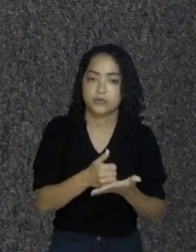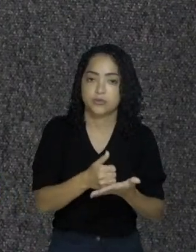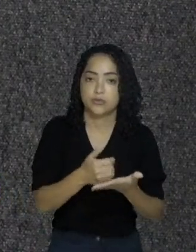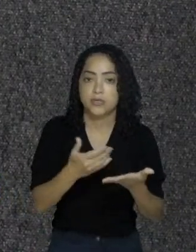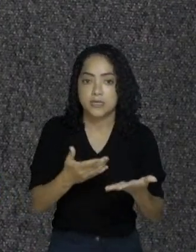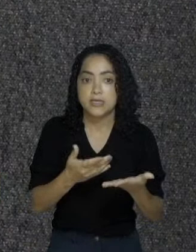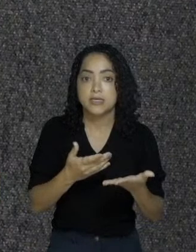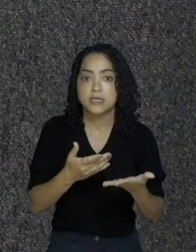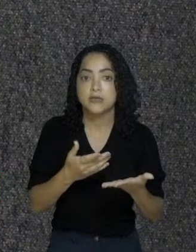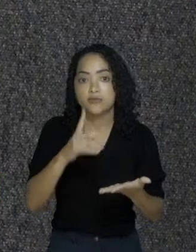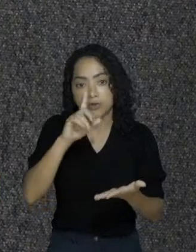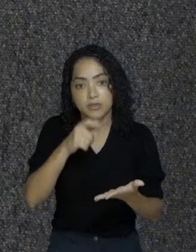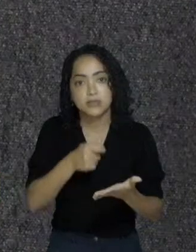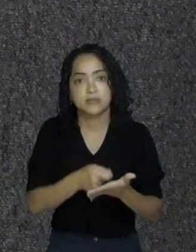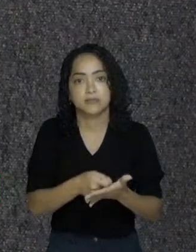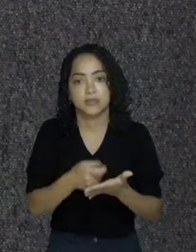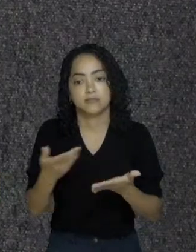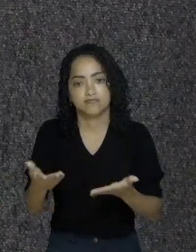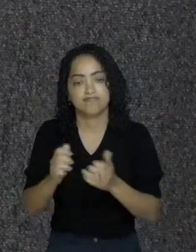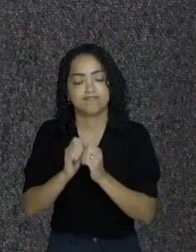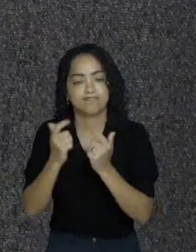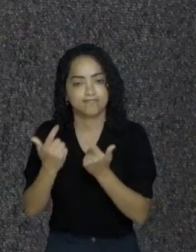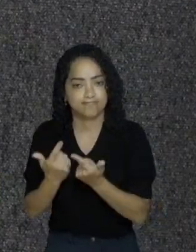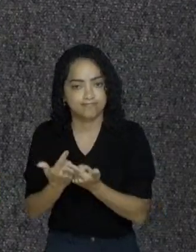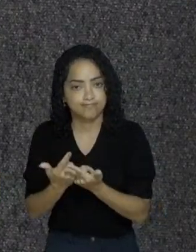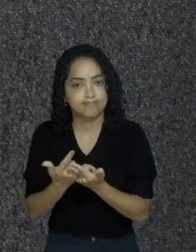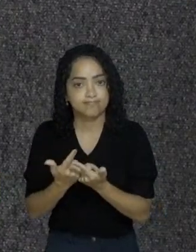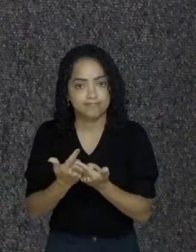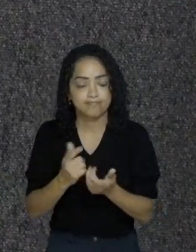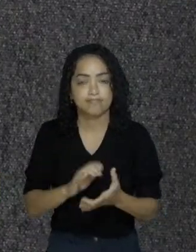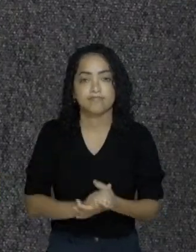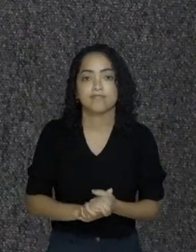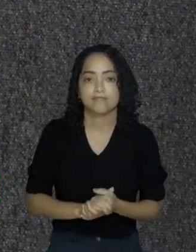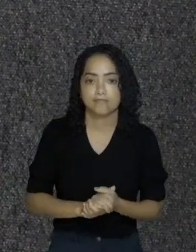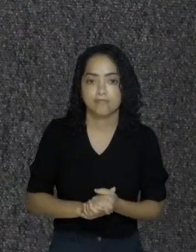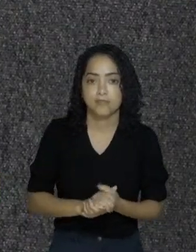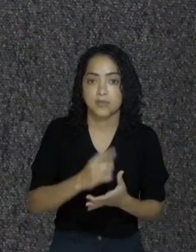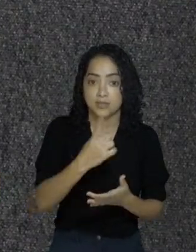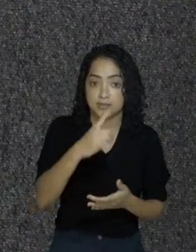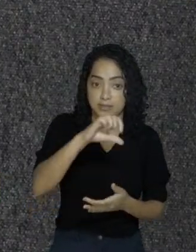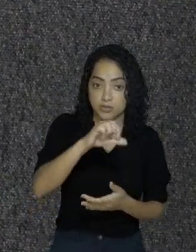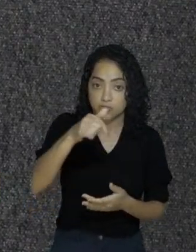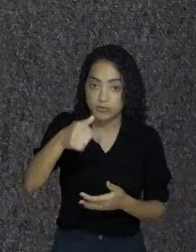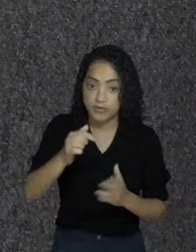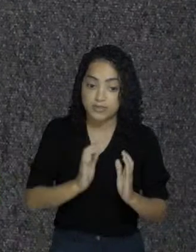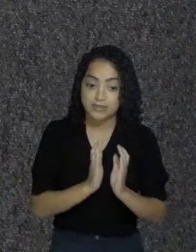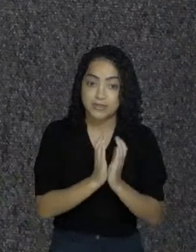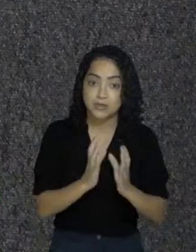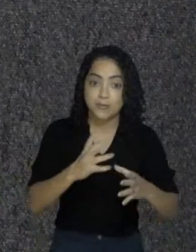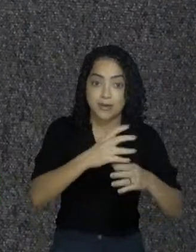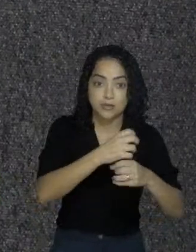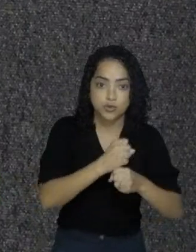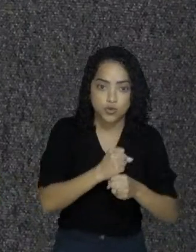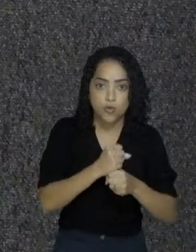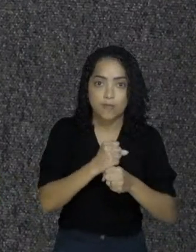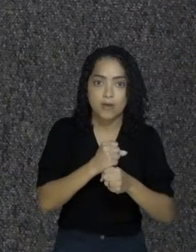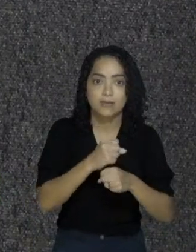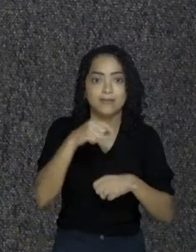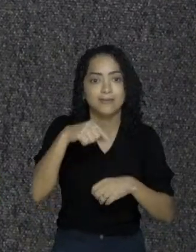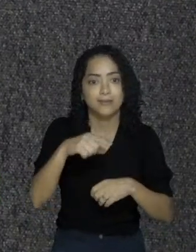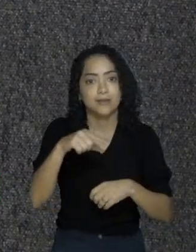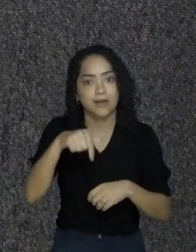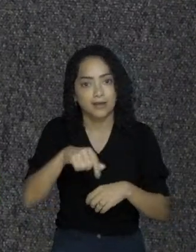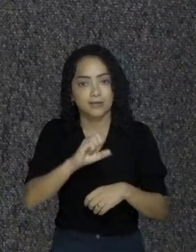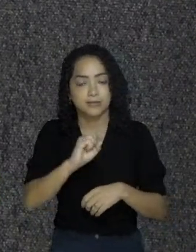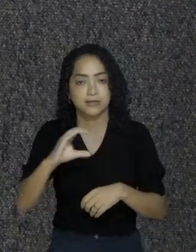determinante a Assembleia Legislativa nos destinos das 197 a paz distribuídas no estado